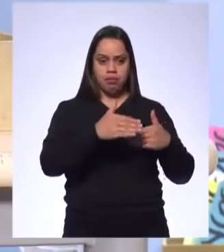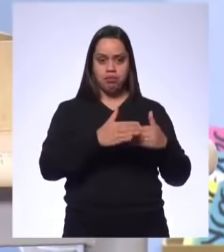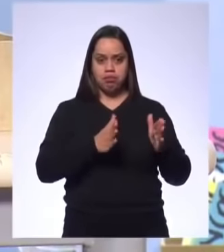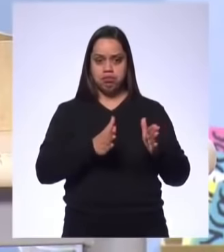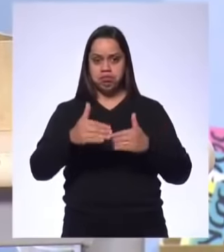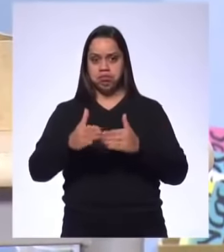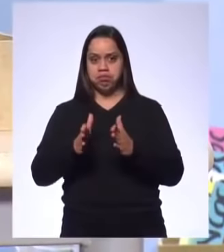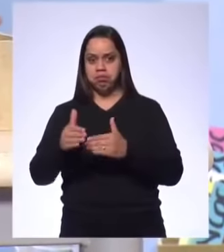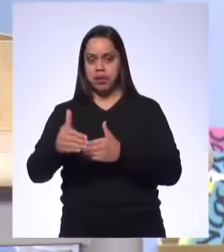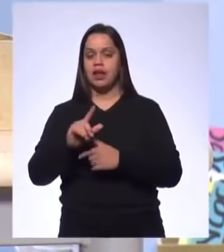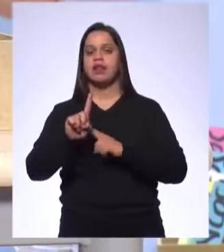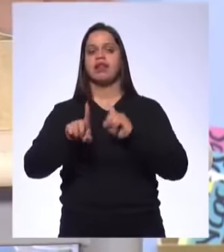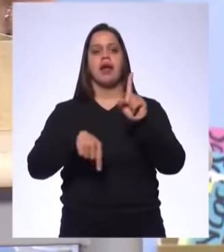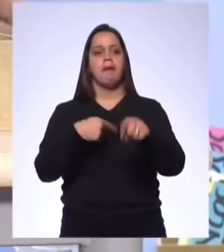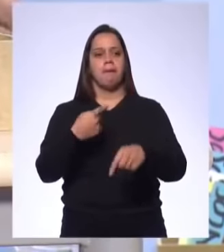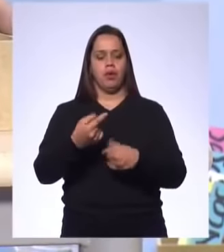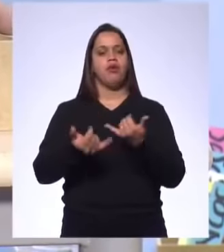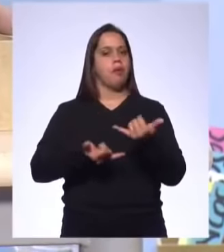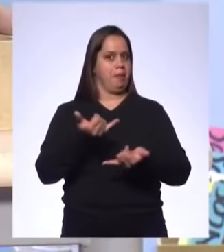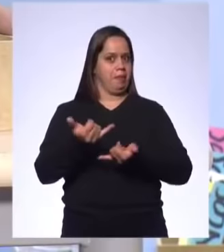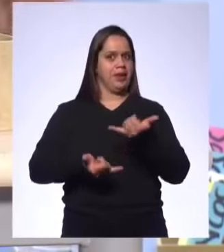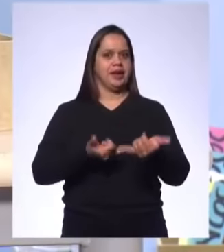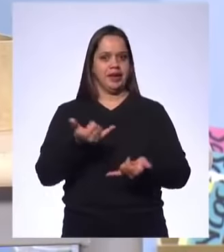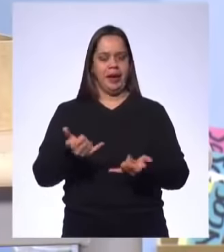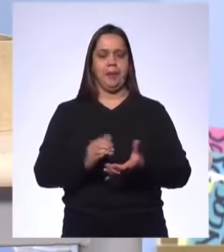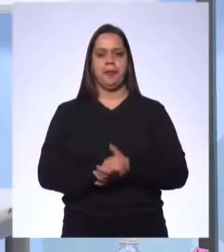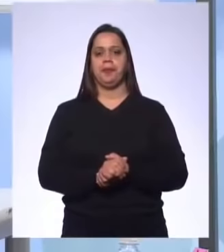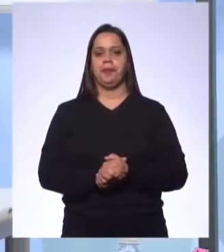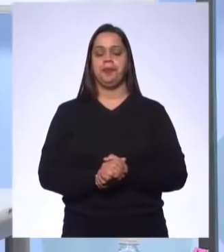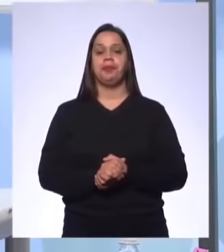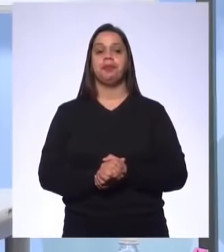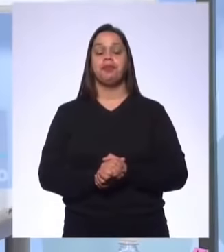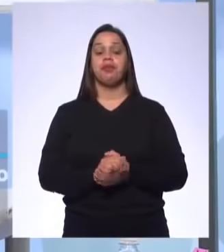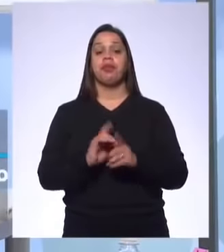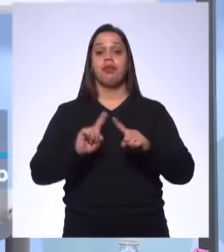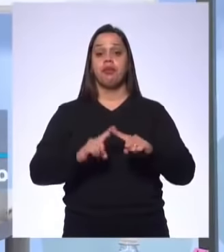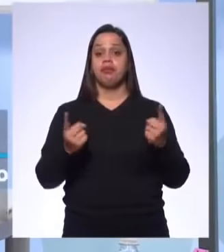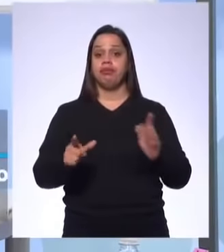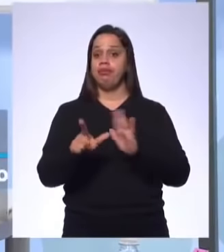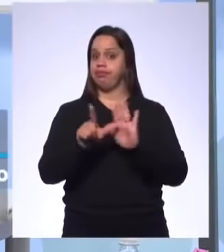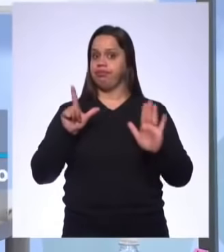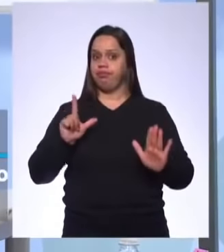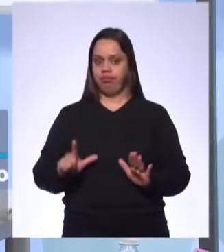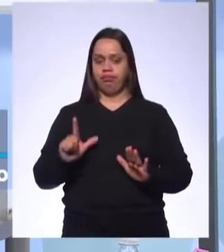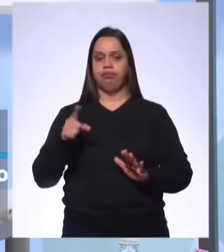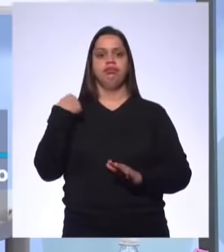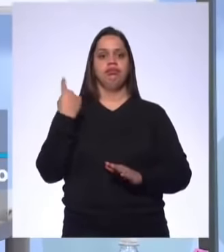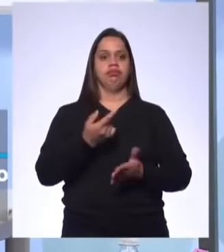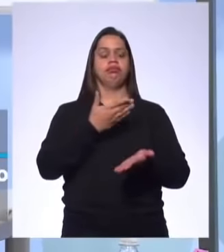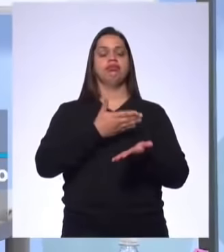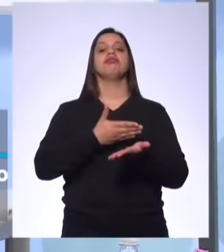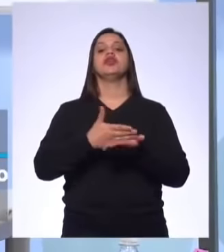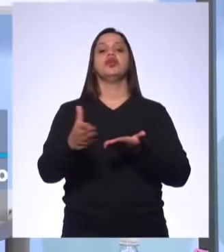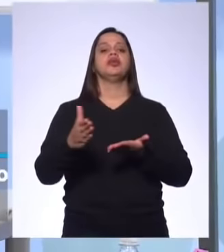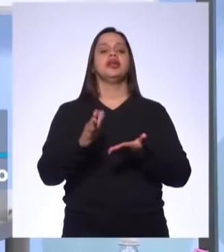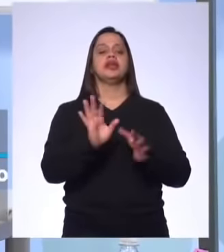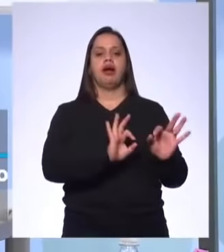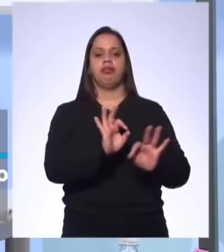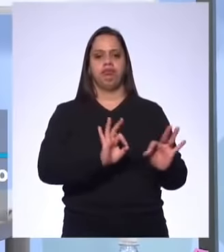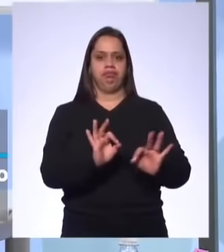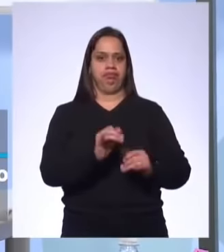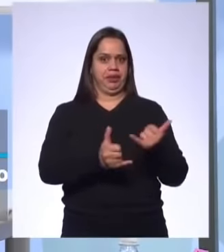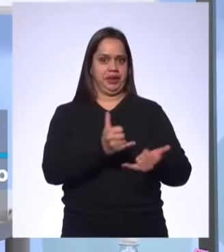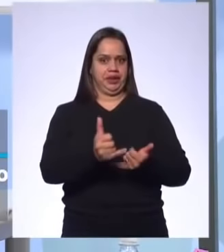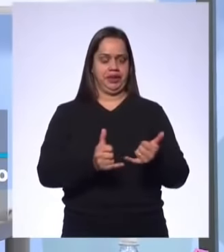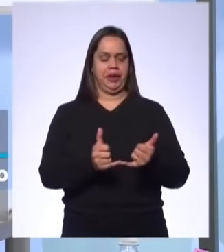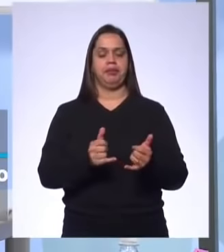vamos depois brincar com essas peças. Mas antes de a gente começar a mexer aqui as peças,